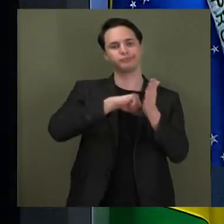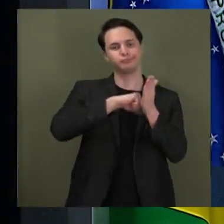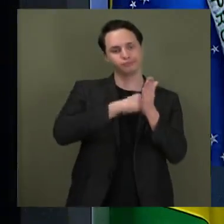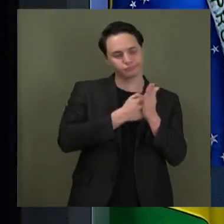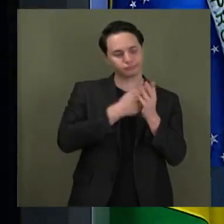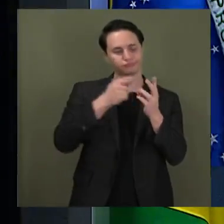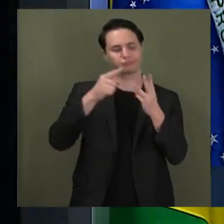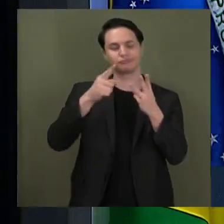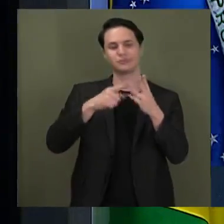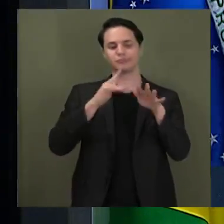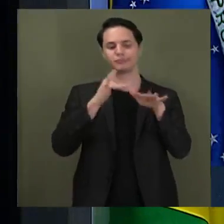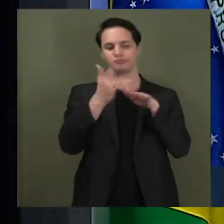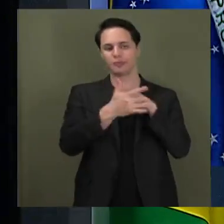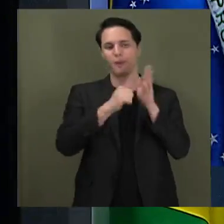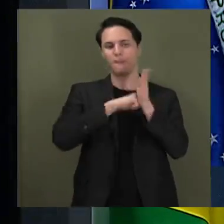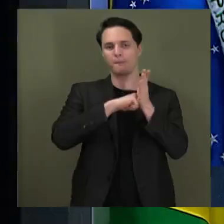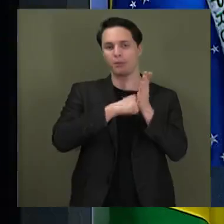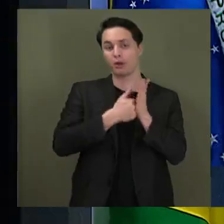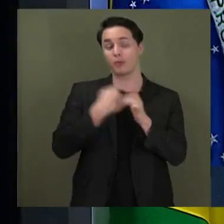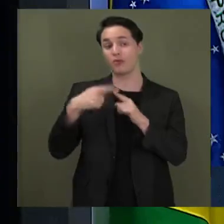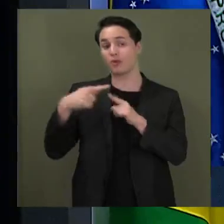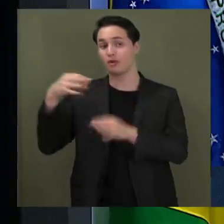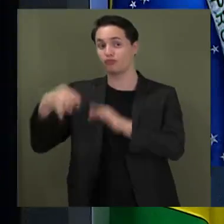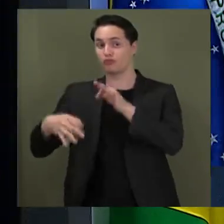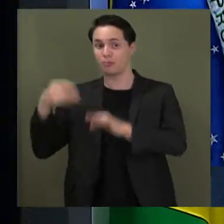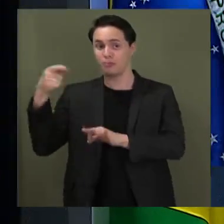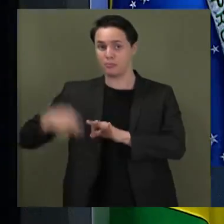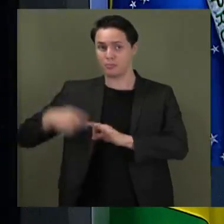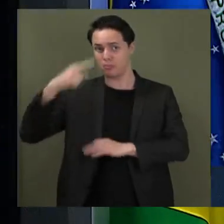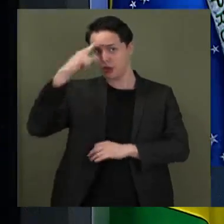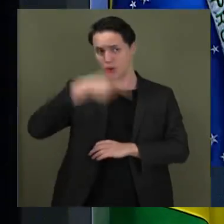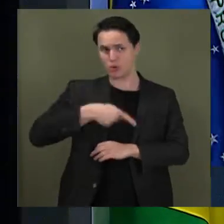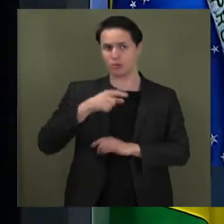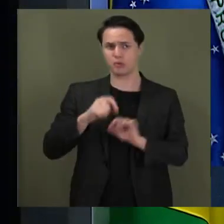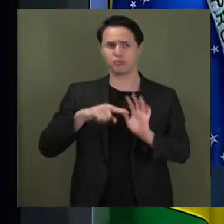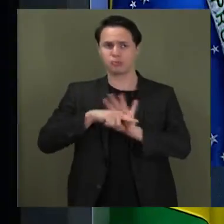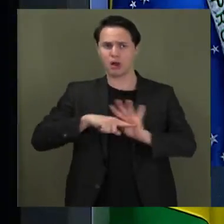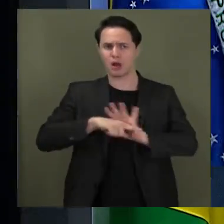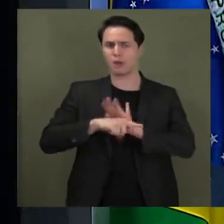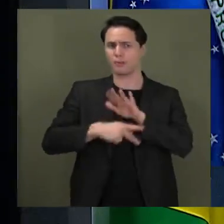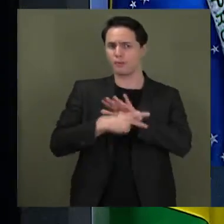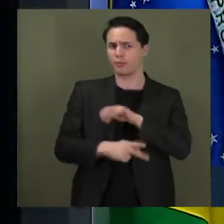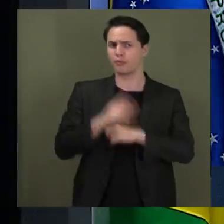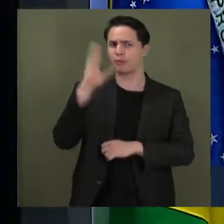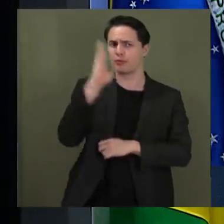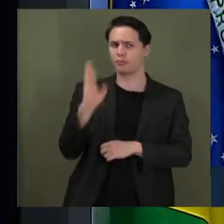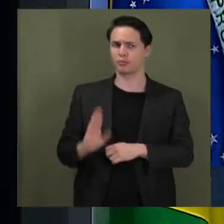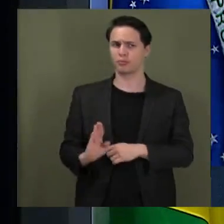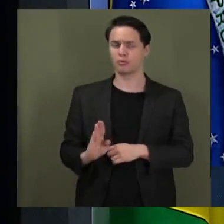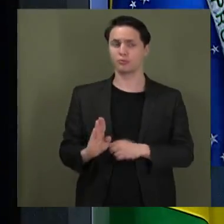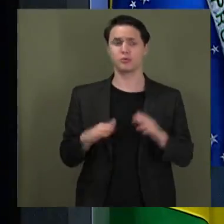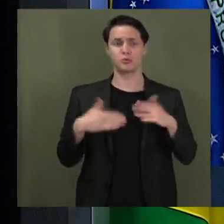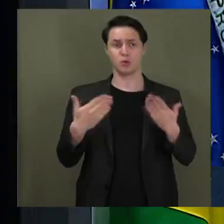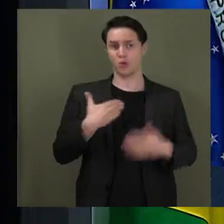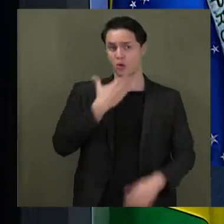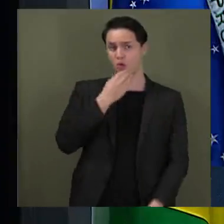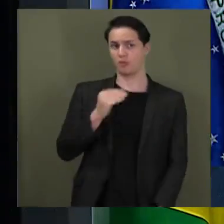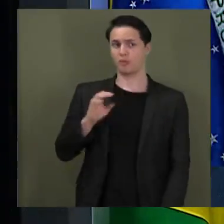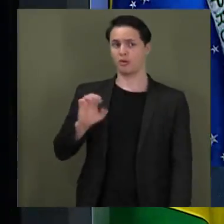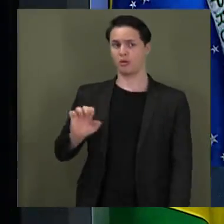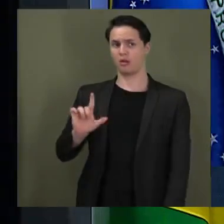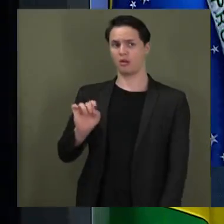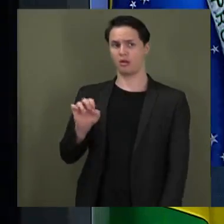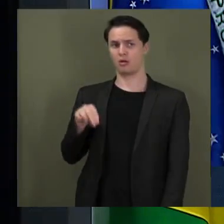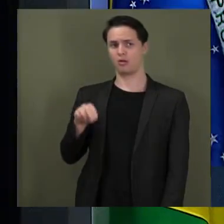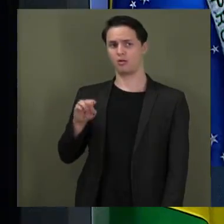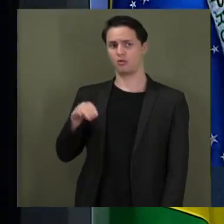perfil bloqueado por ordem judicial, perseguido e censurado no Brasil, o Elon Musk respondeu